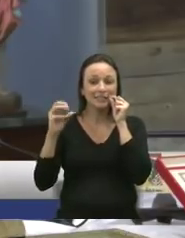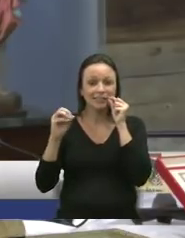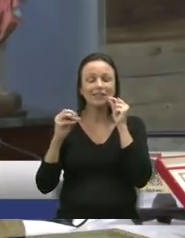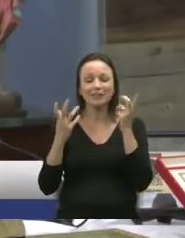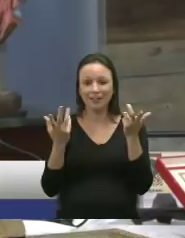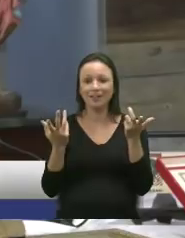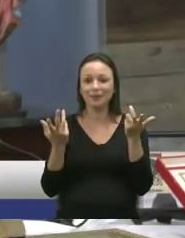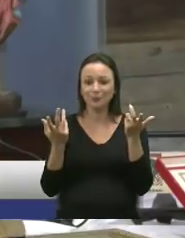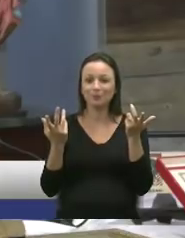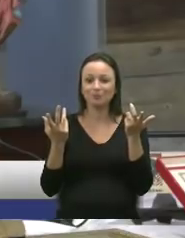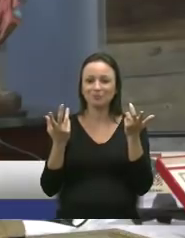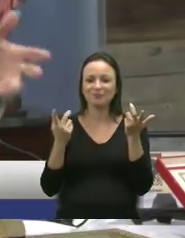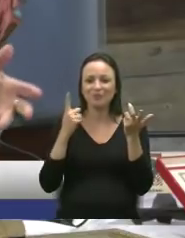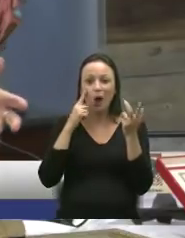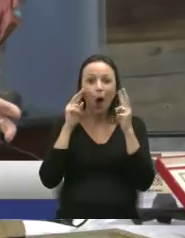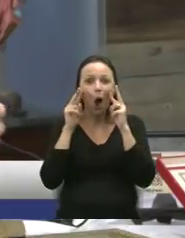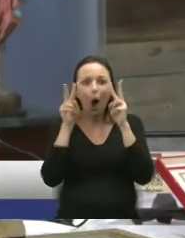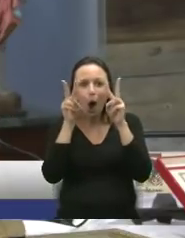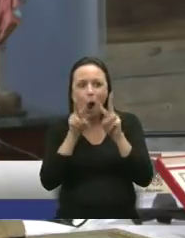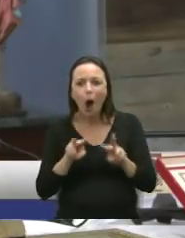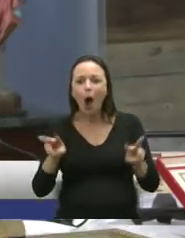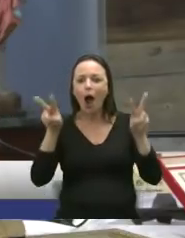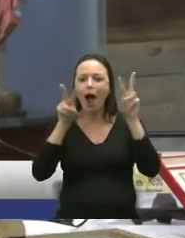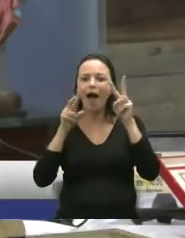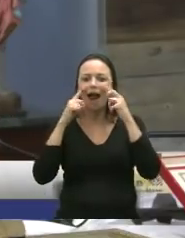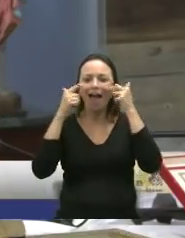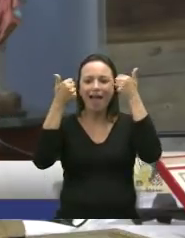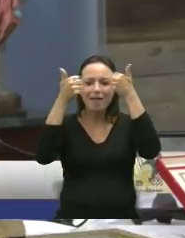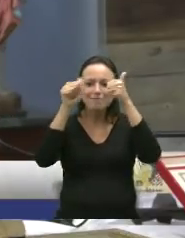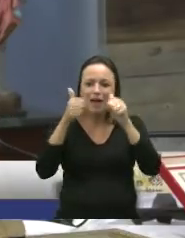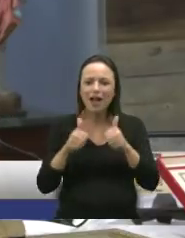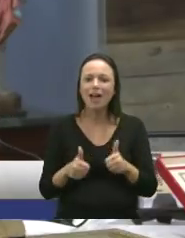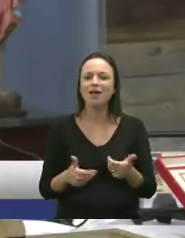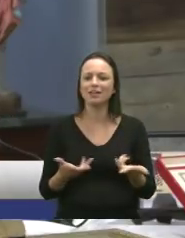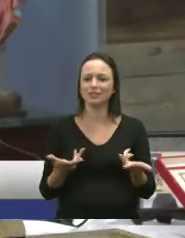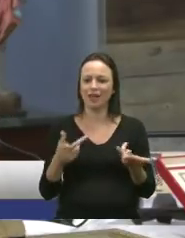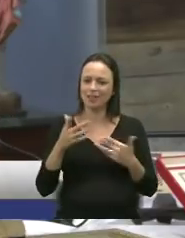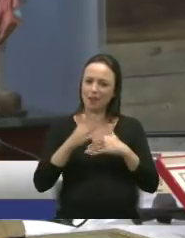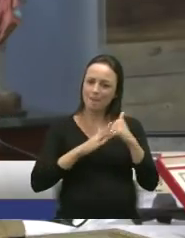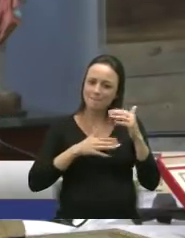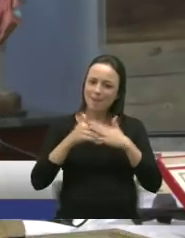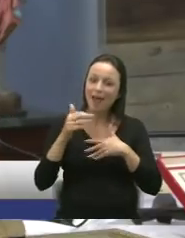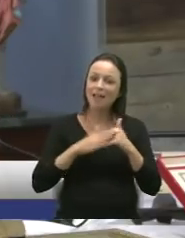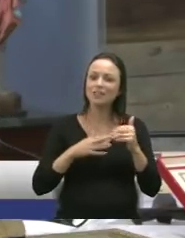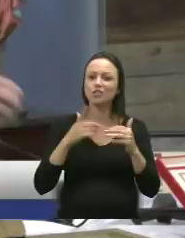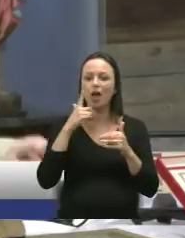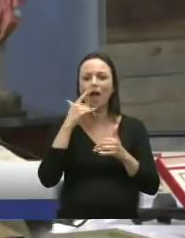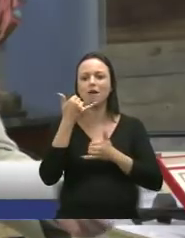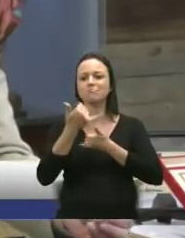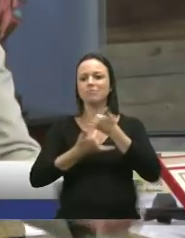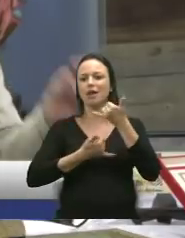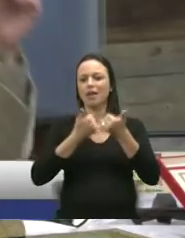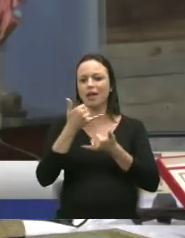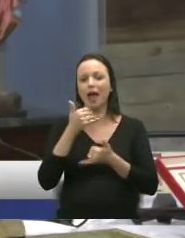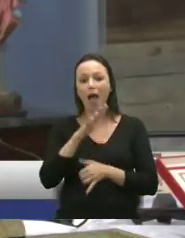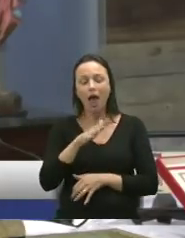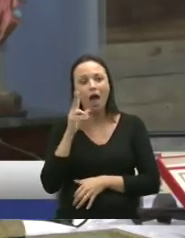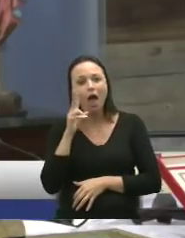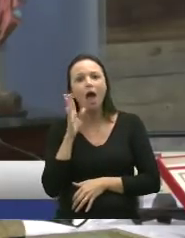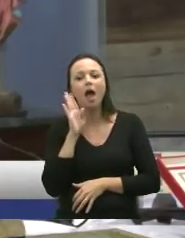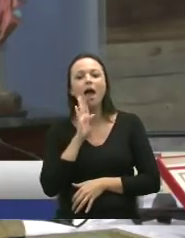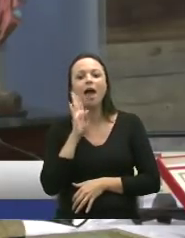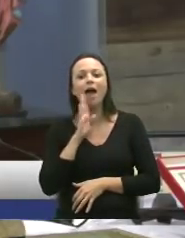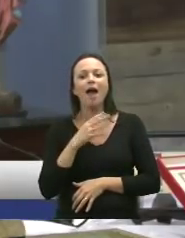imagens, e por essa, que parece uma brincadeira, essa prática lúdica, é que nós podemos despertar o interesse das crianças, mas como eu